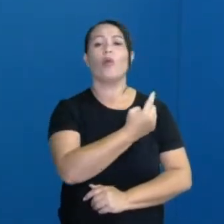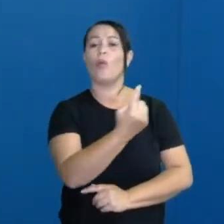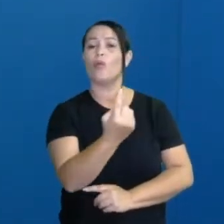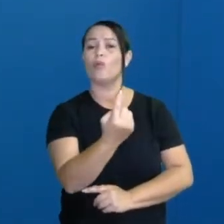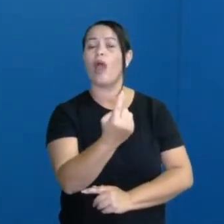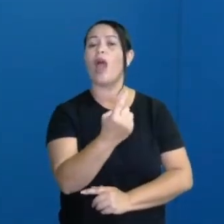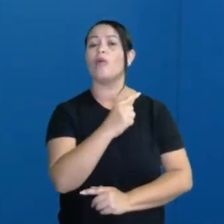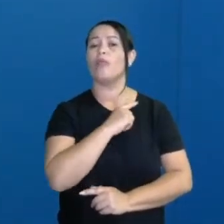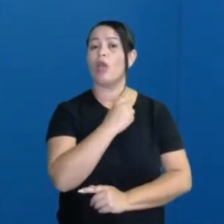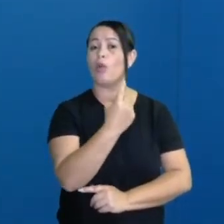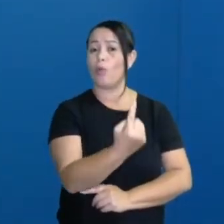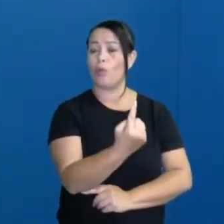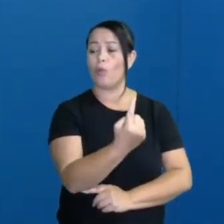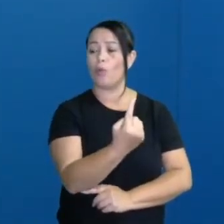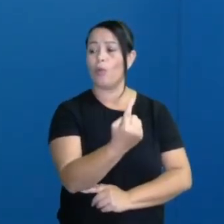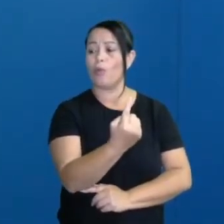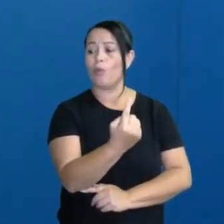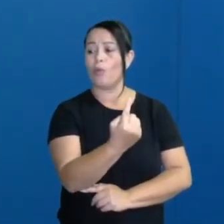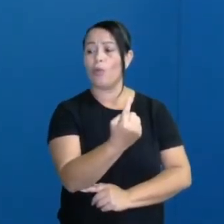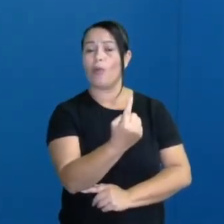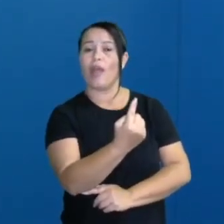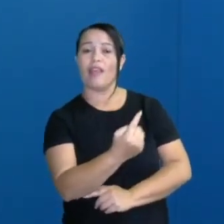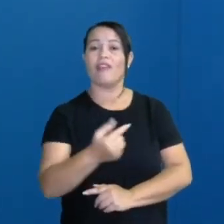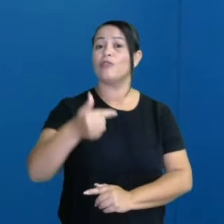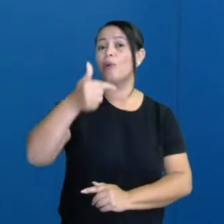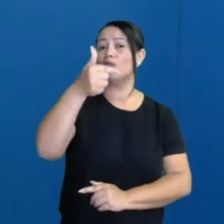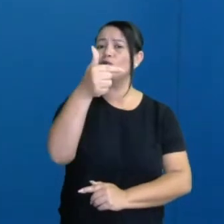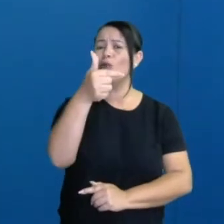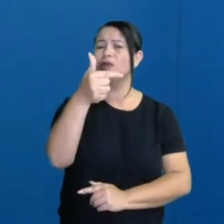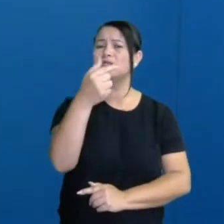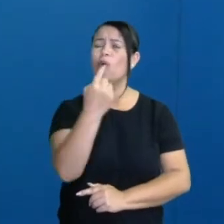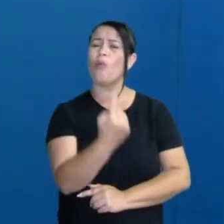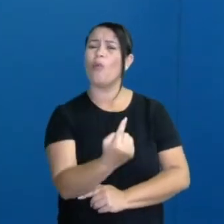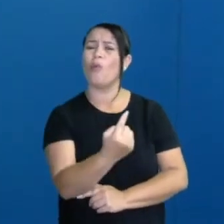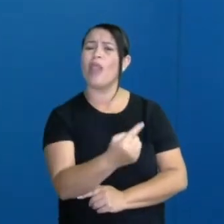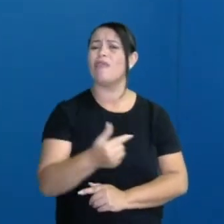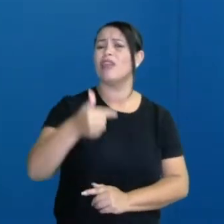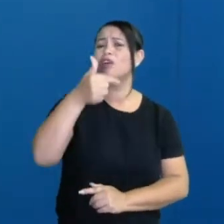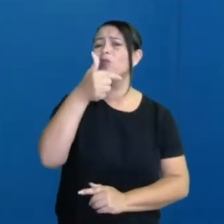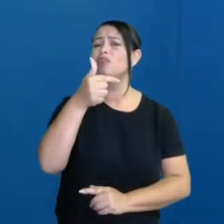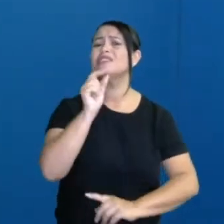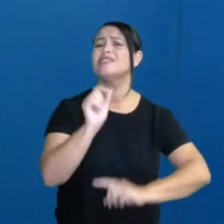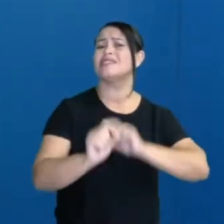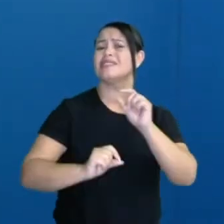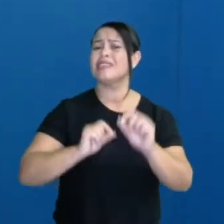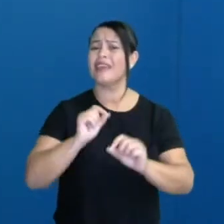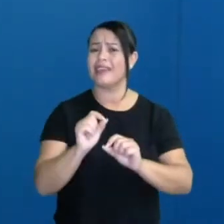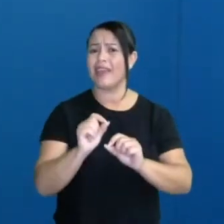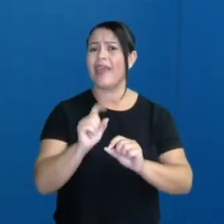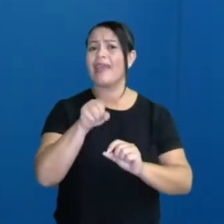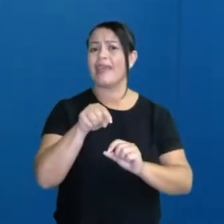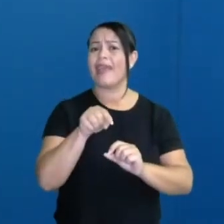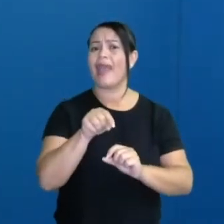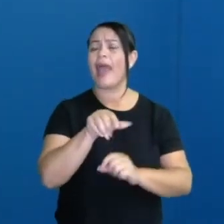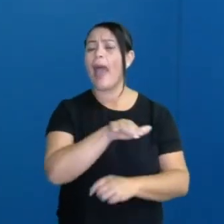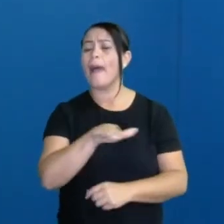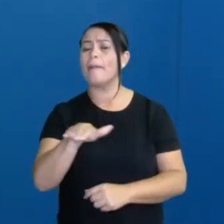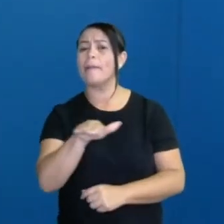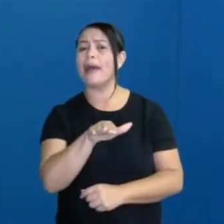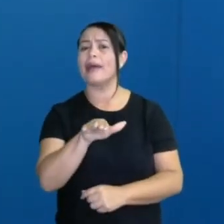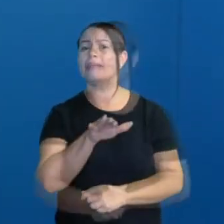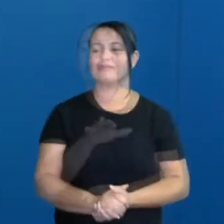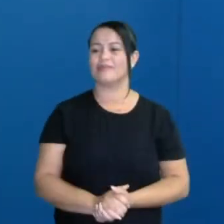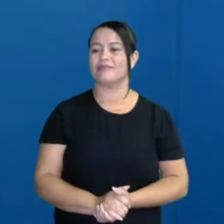quê? 1 elevado a 2. Que é 1 elevado a 2? Lembrando que a base e o